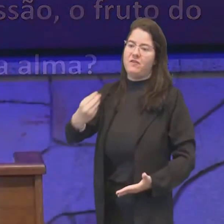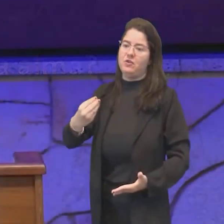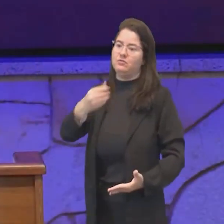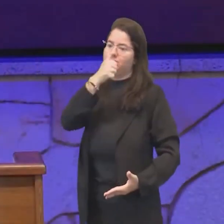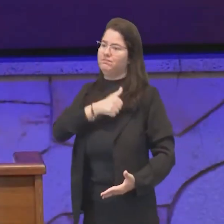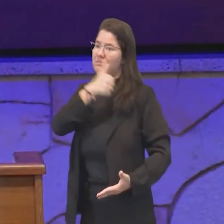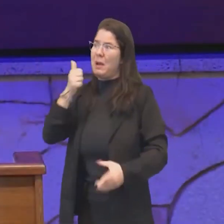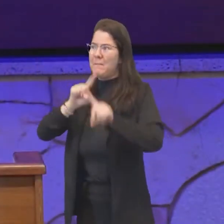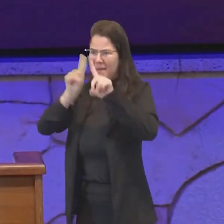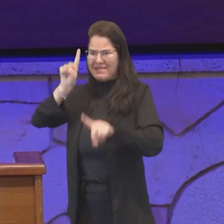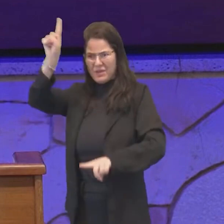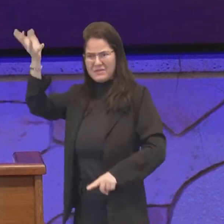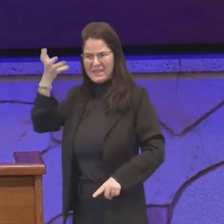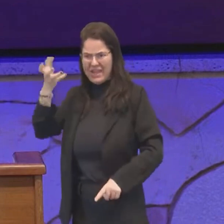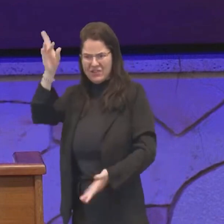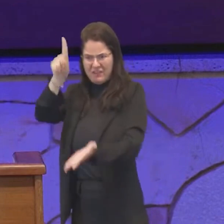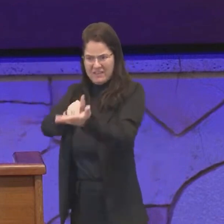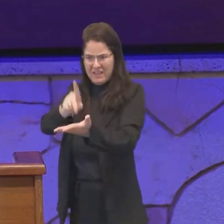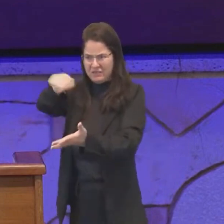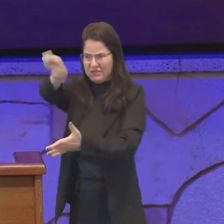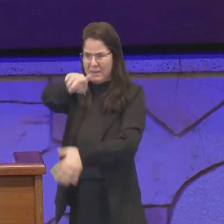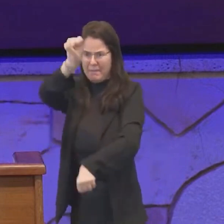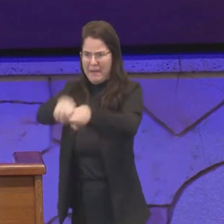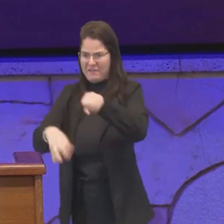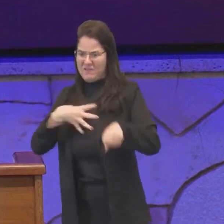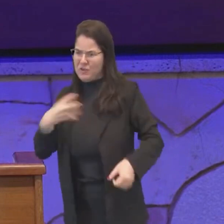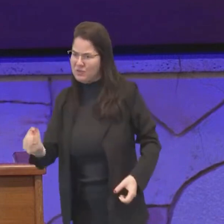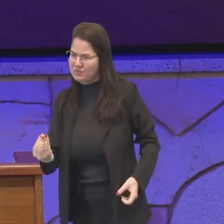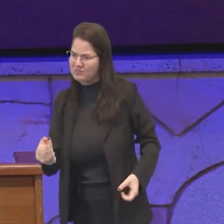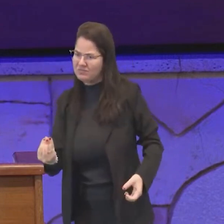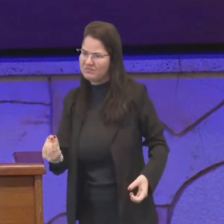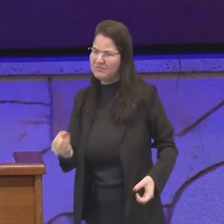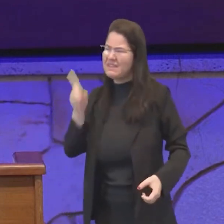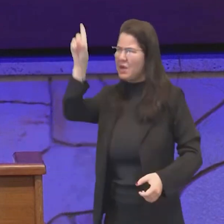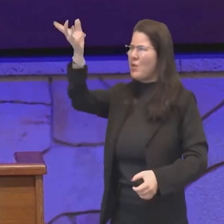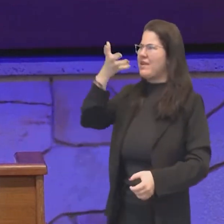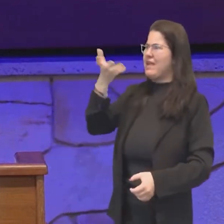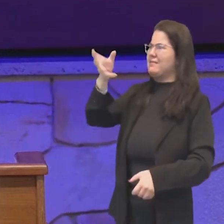mim? Em outras palavras, o Senhor quer que eu sacrifique o meu primogênito?